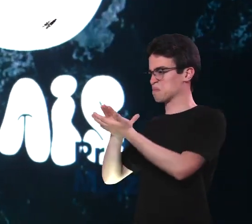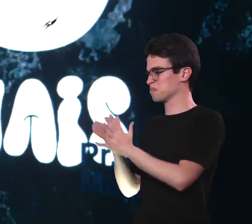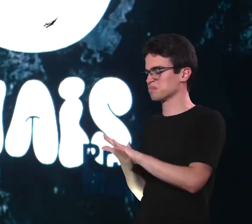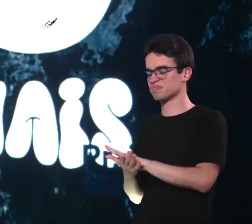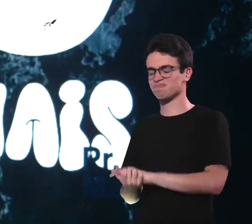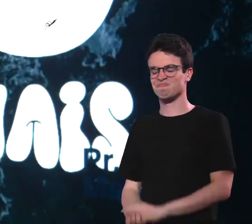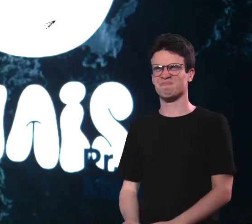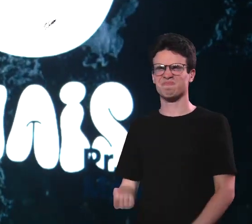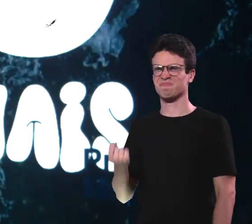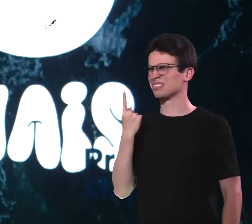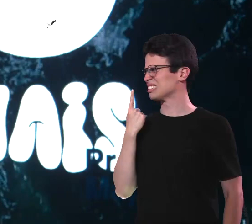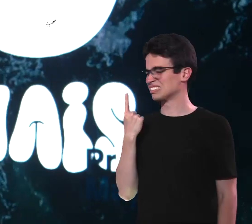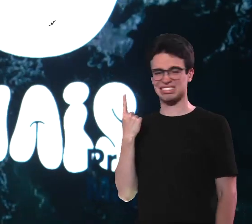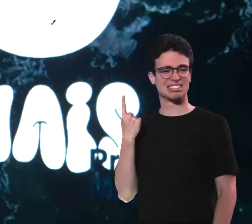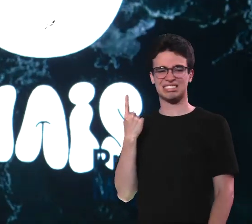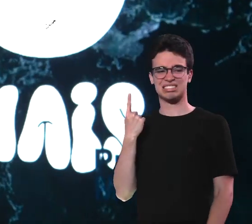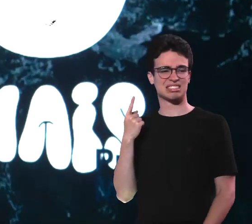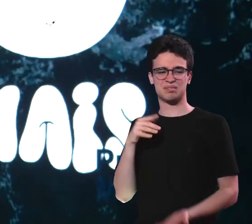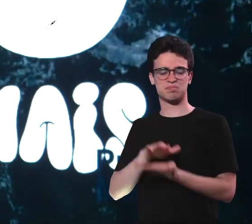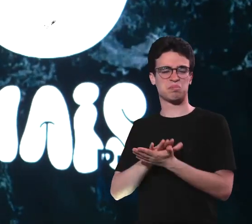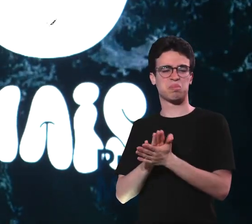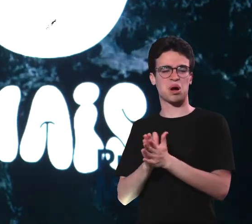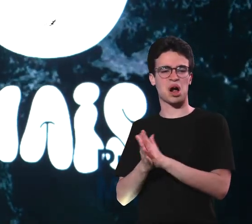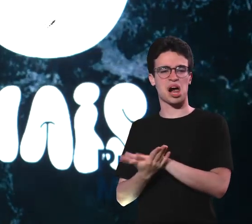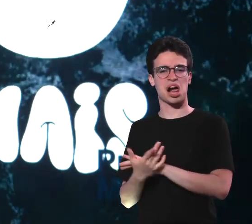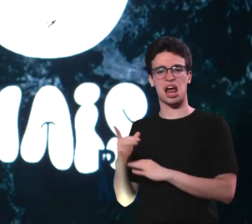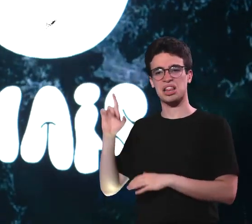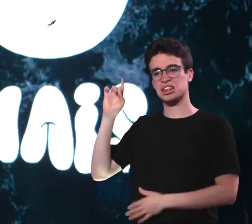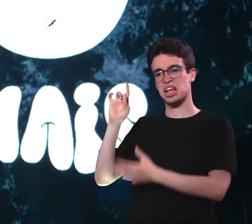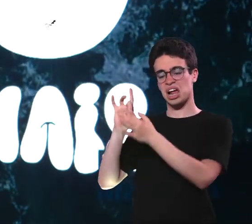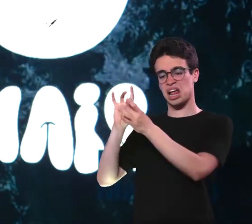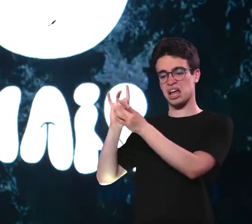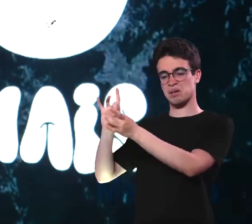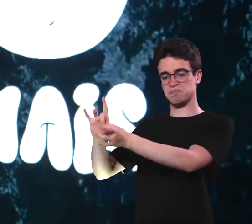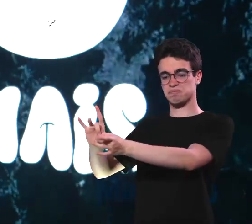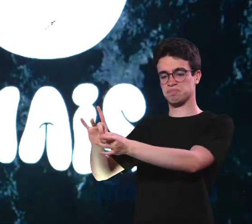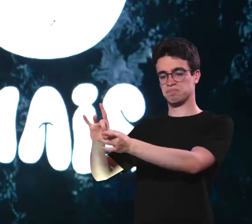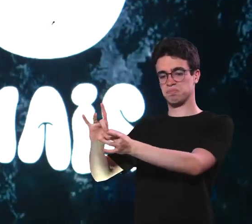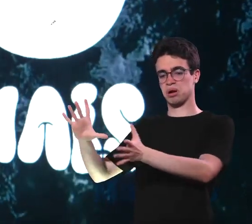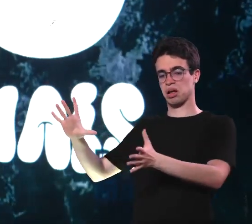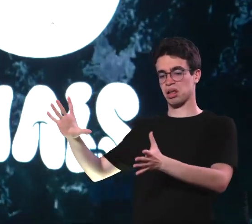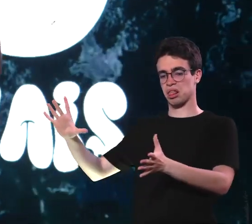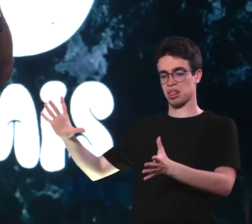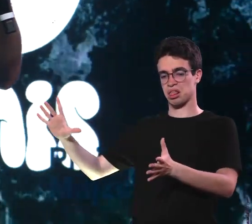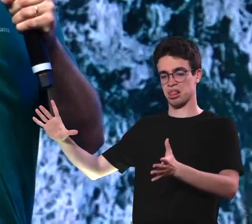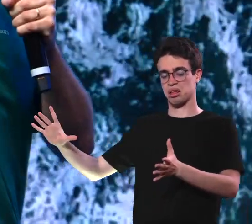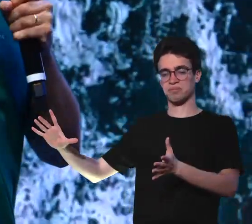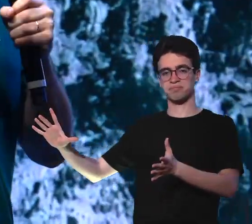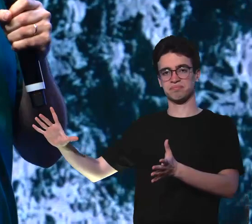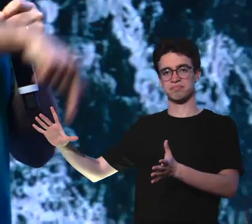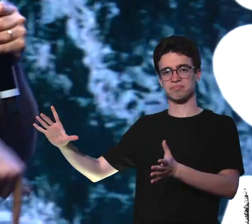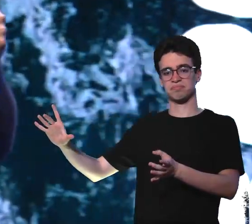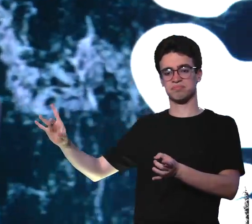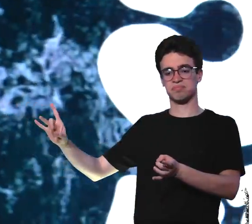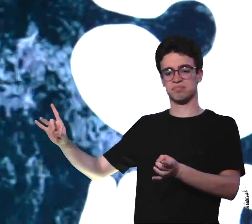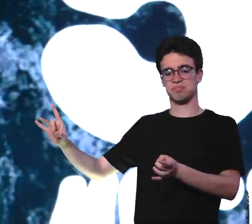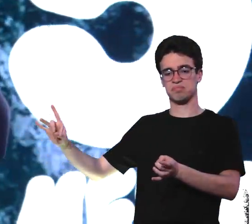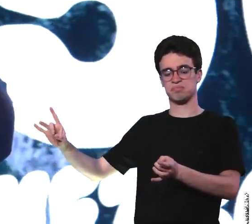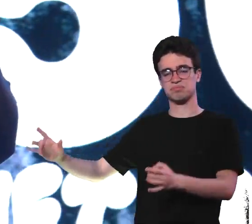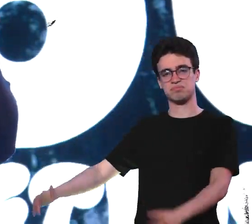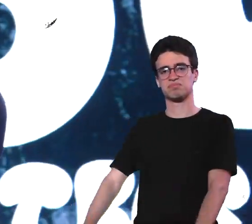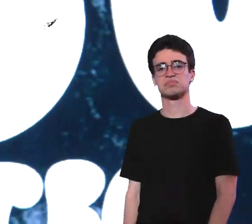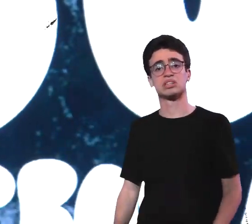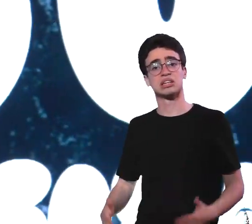acabou. A nossa aliança com Deus acabou. E 14 anos depois que o templo